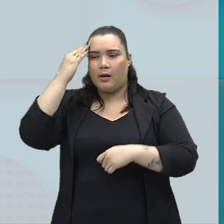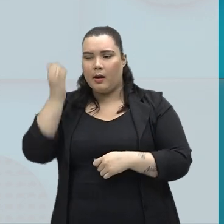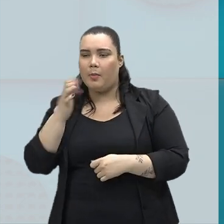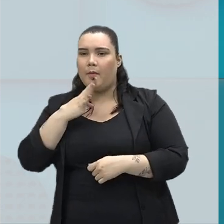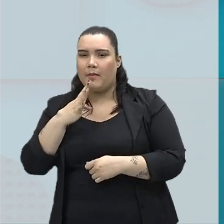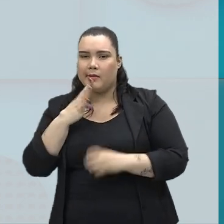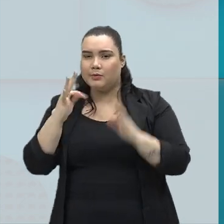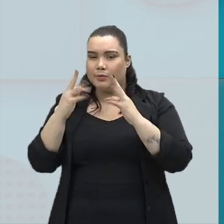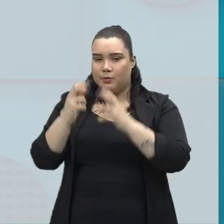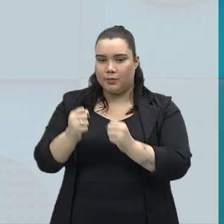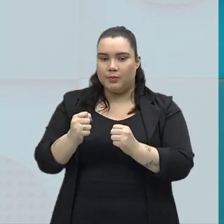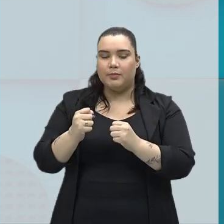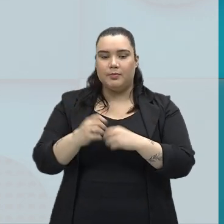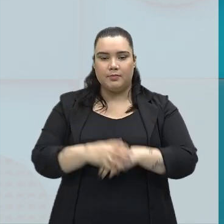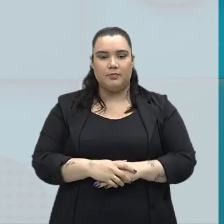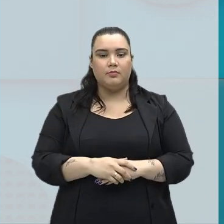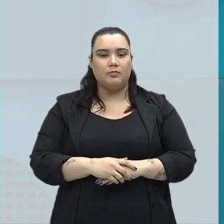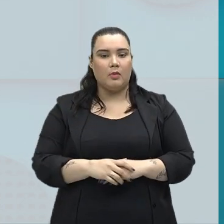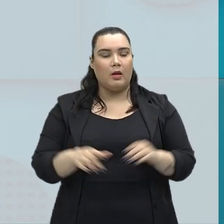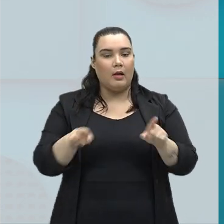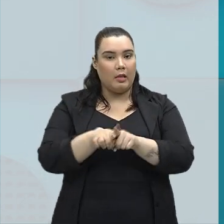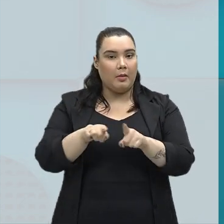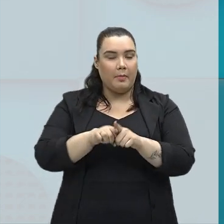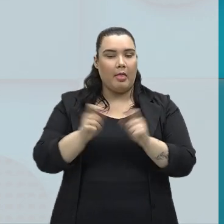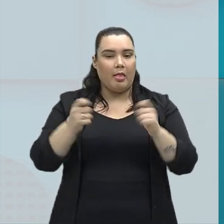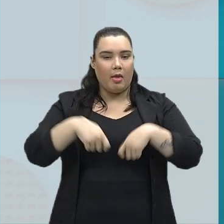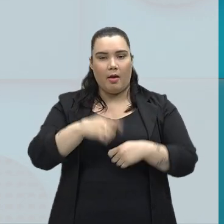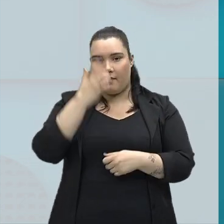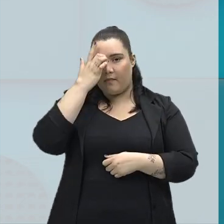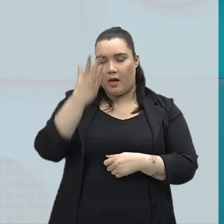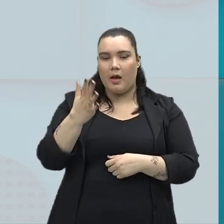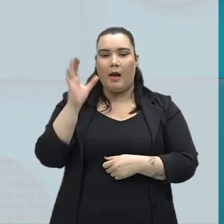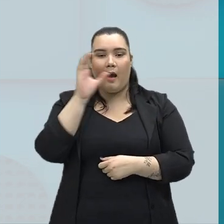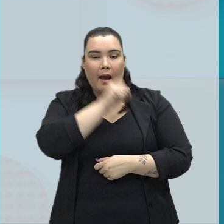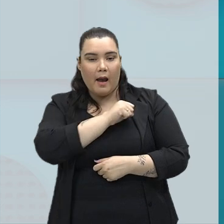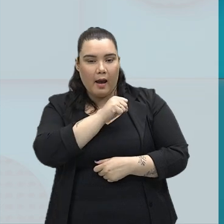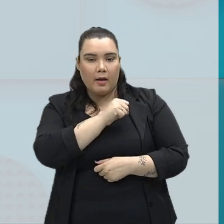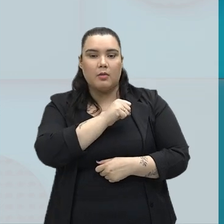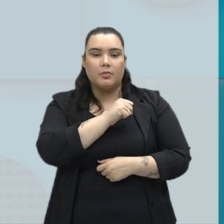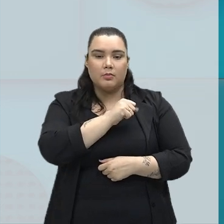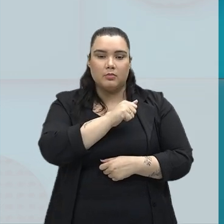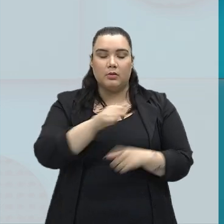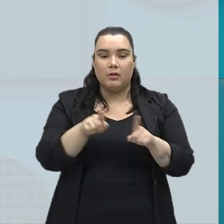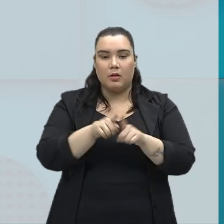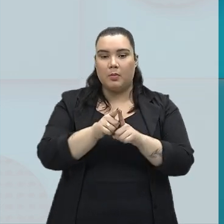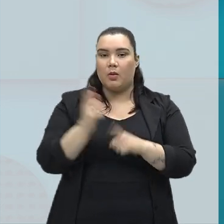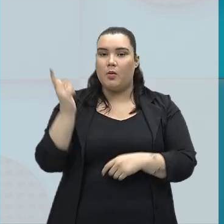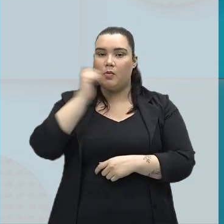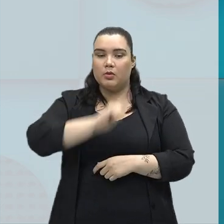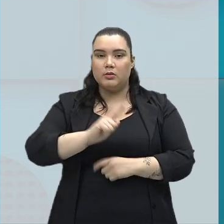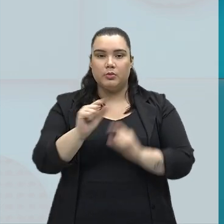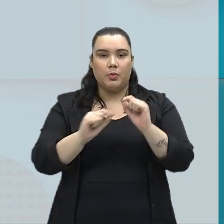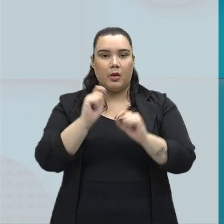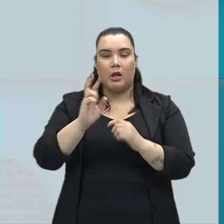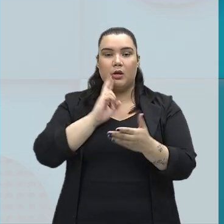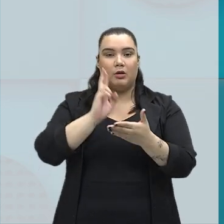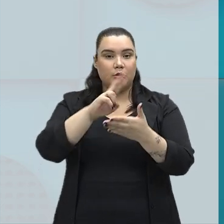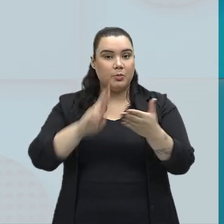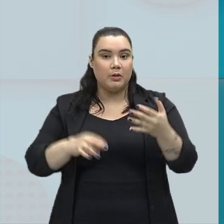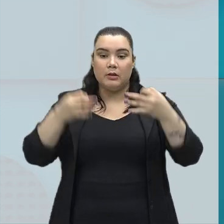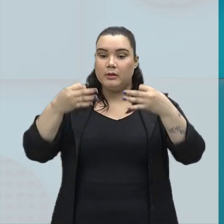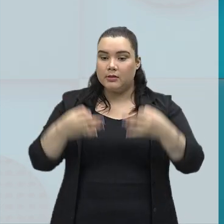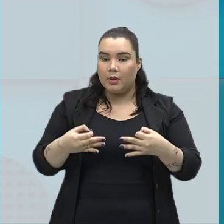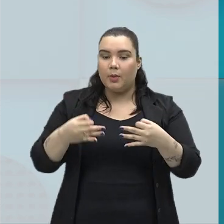assuntos, certo? E para facilitar, agilizar e para que a gente possa conseguir responder corretamente, a